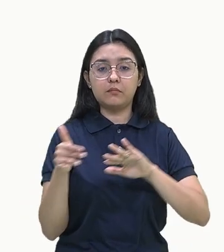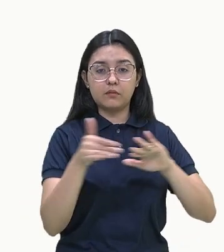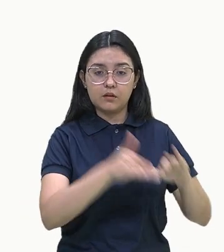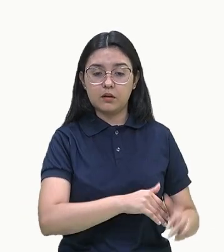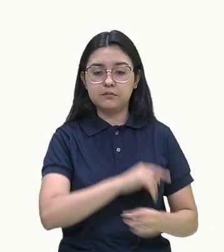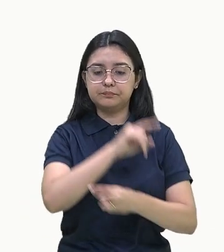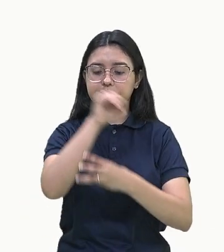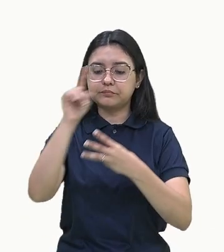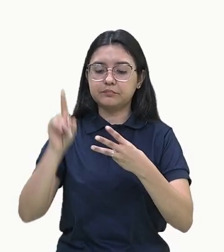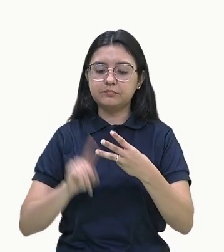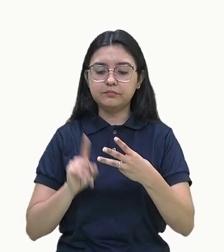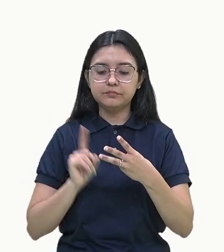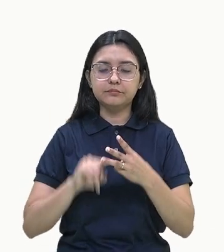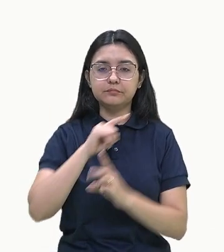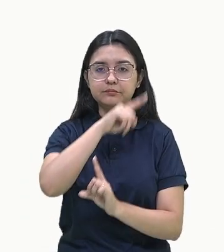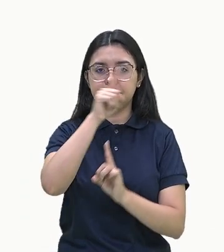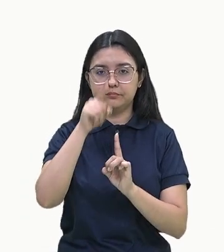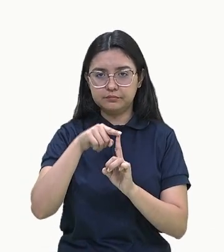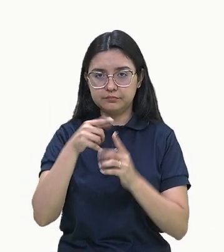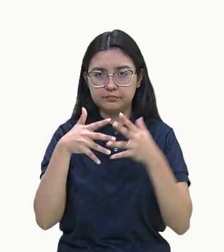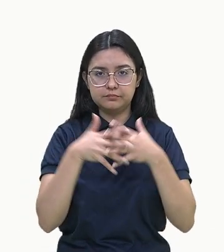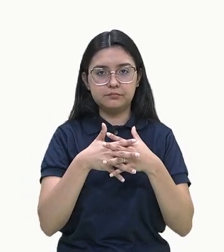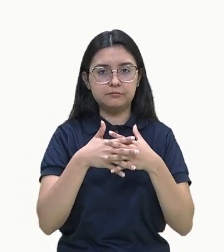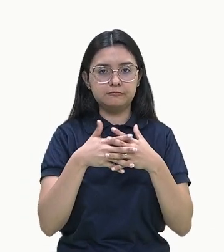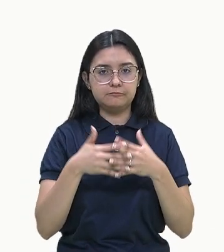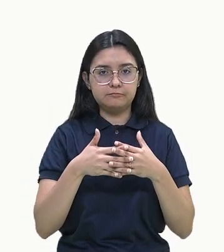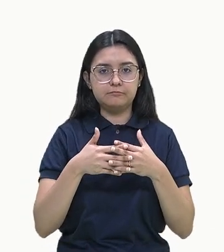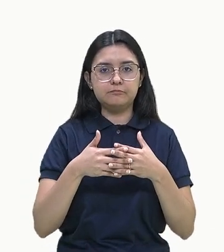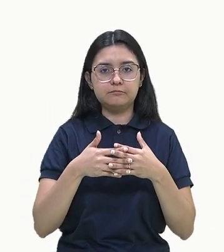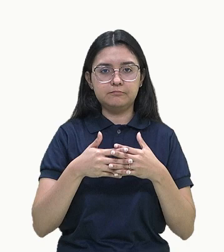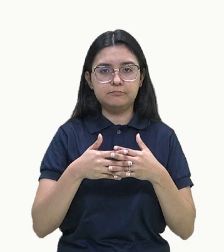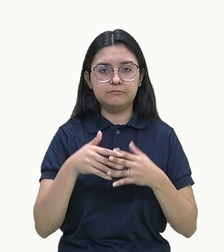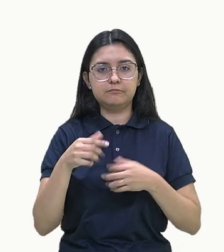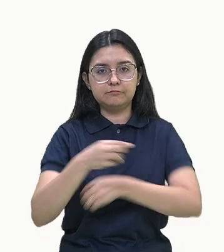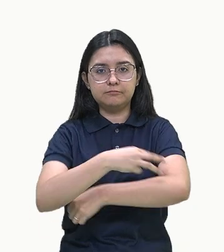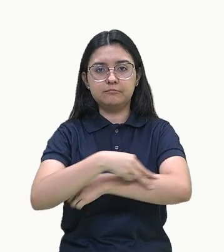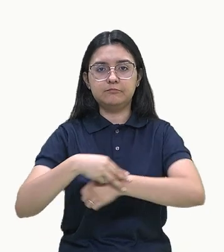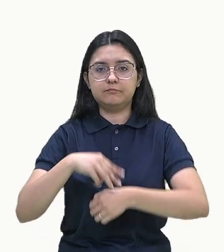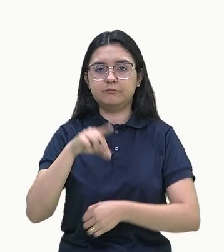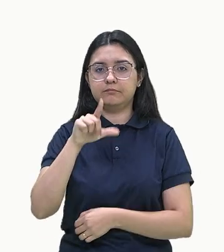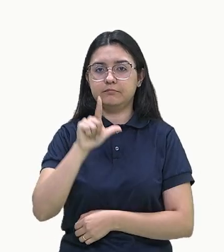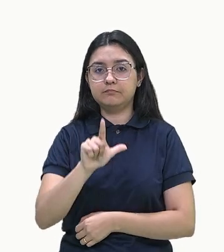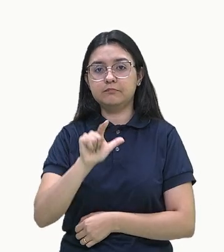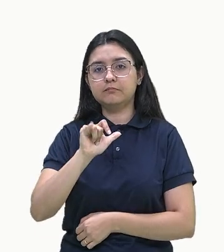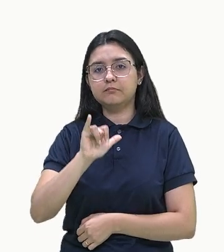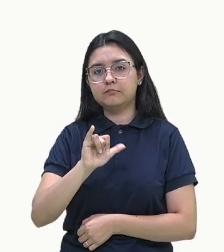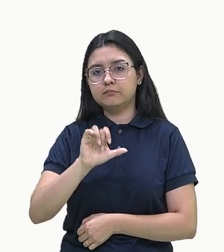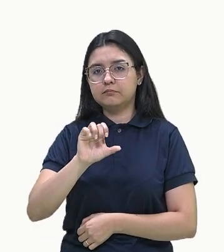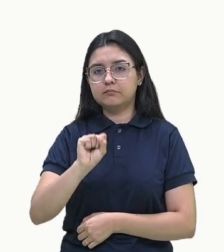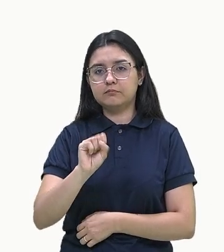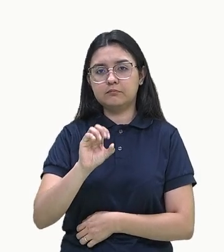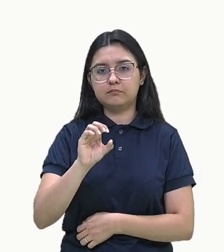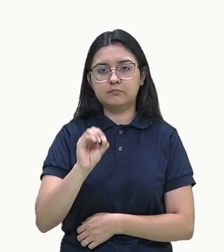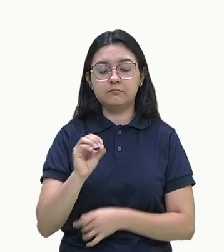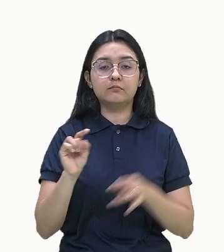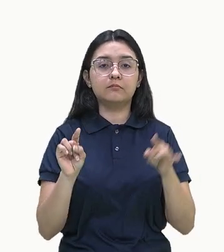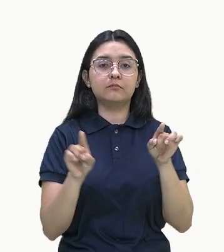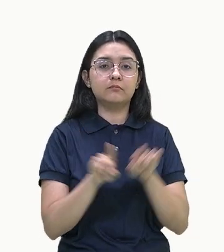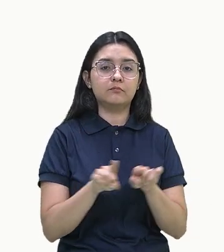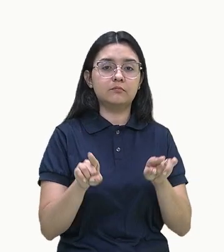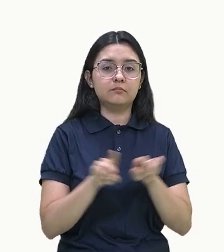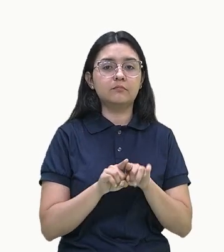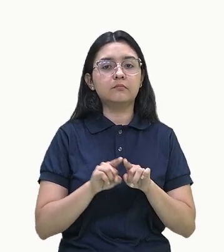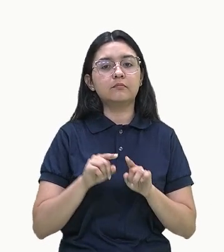terceiro tipo de tecido muscular, que é o liso, também chamado de